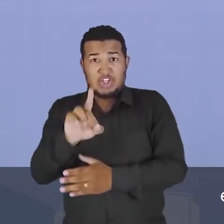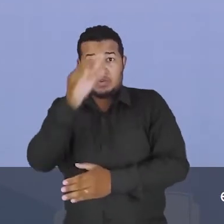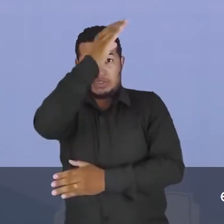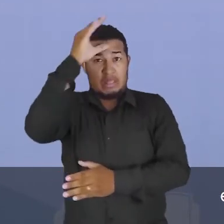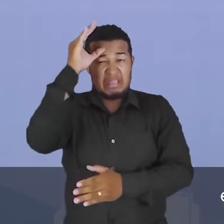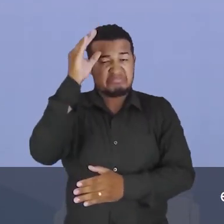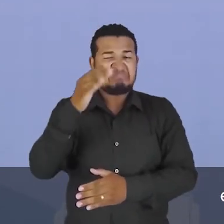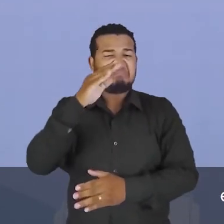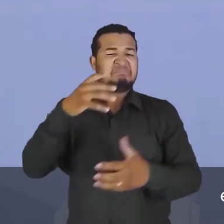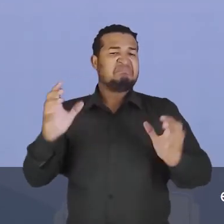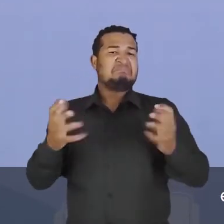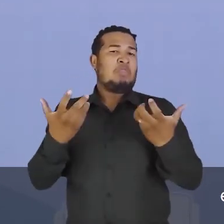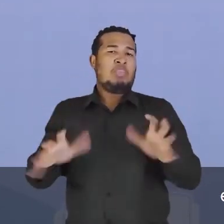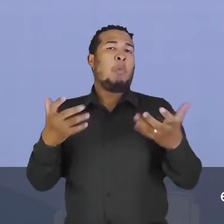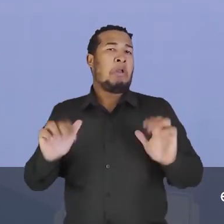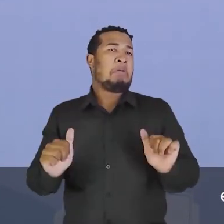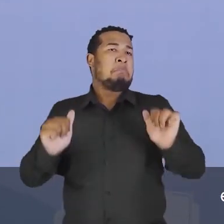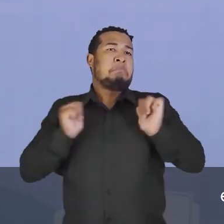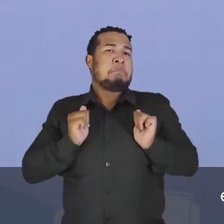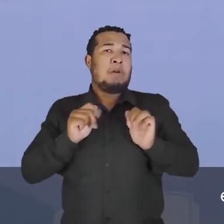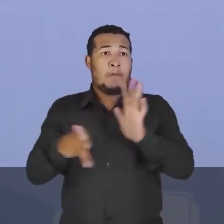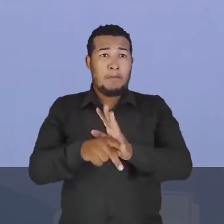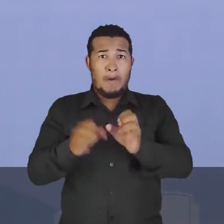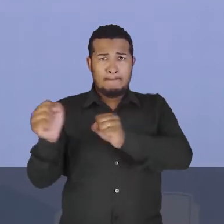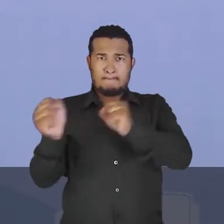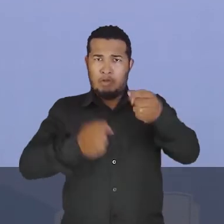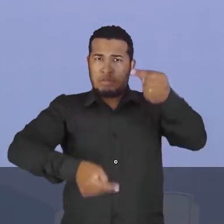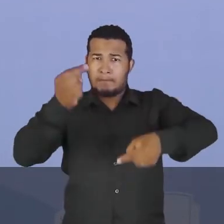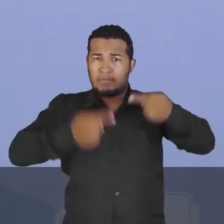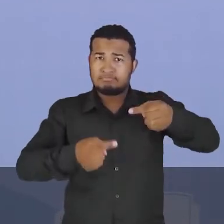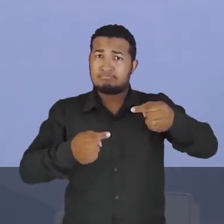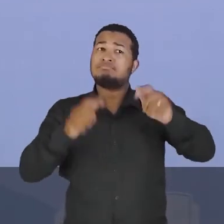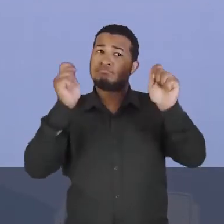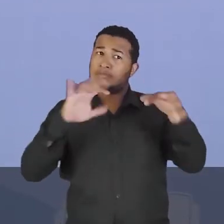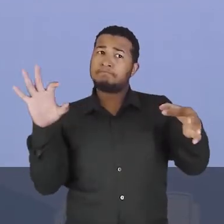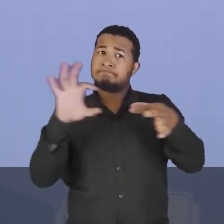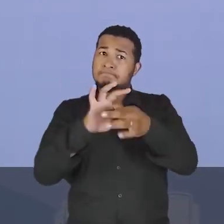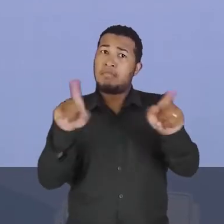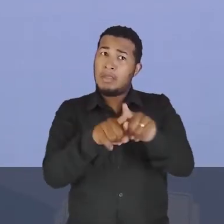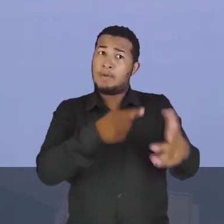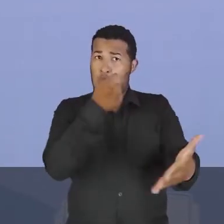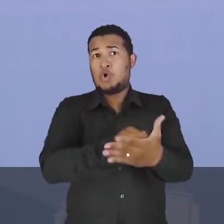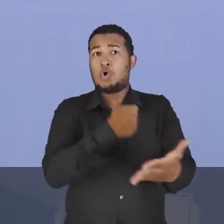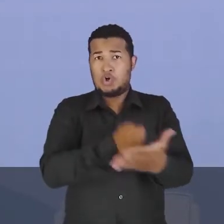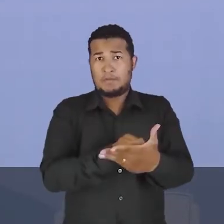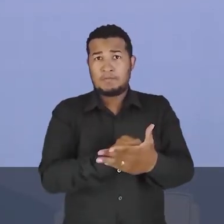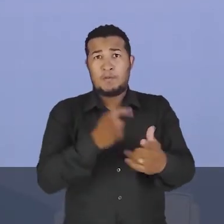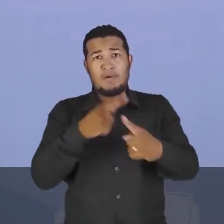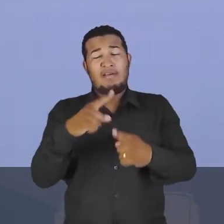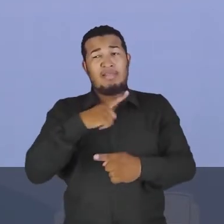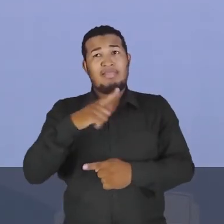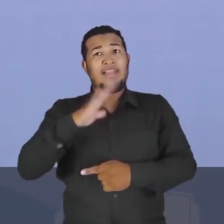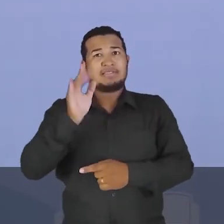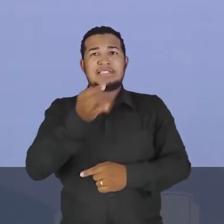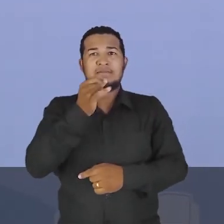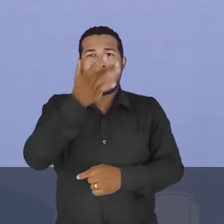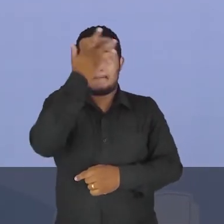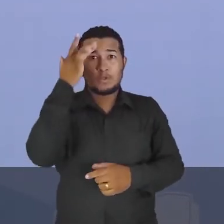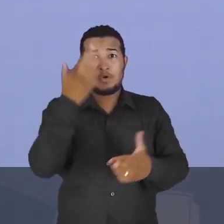cidadão e de um direito nosso de exercer nosso poder político, que também tem a ver com o nosso dever também, porque temos dessa questão de nós elegermos